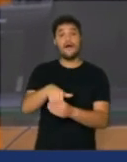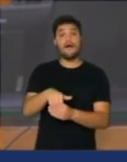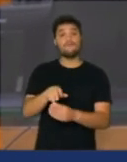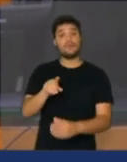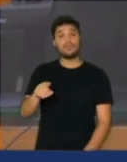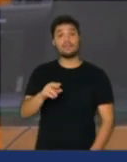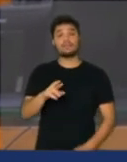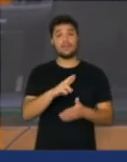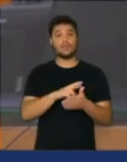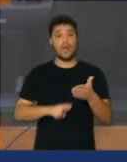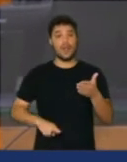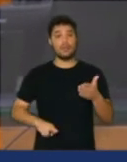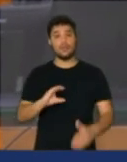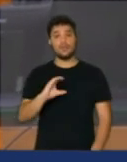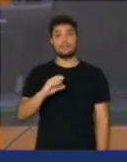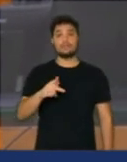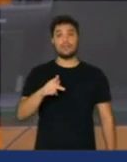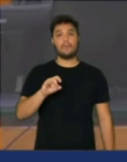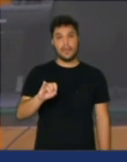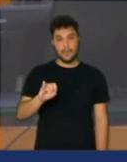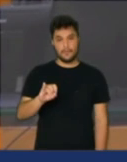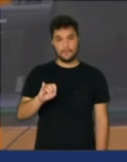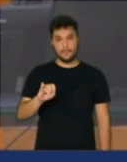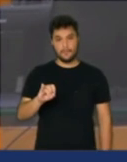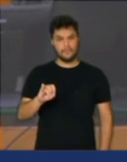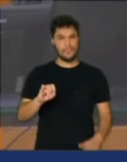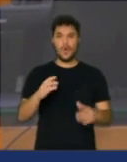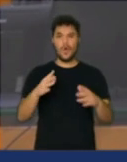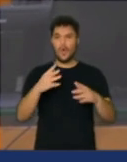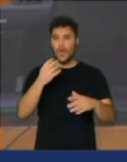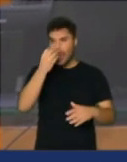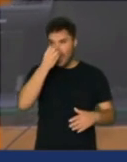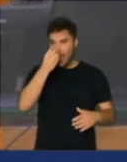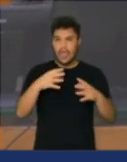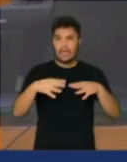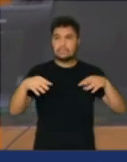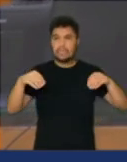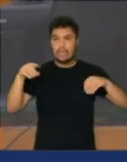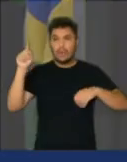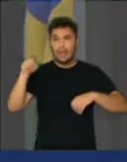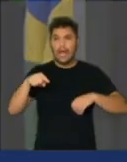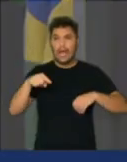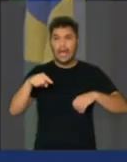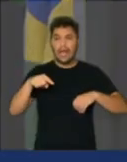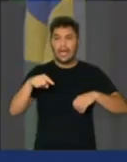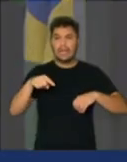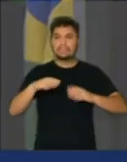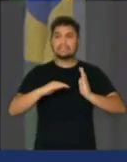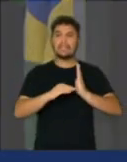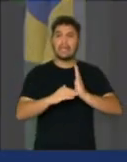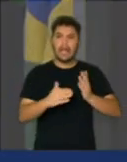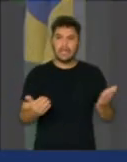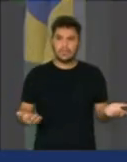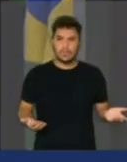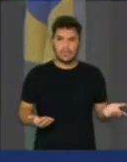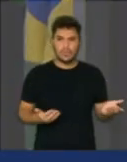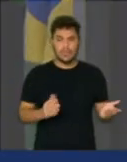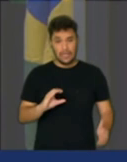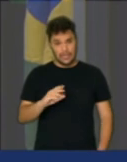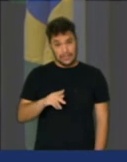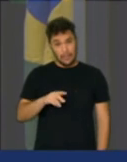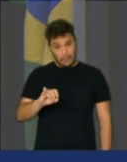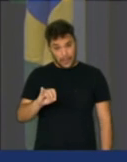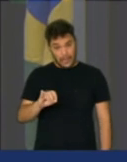do relatório da CPI do circo, a CPI que ocorre no Senado. CPI que tem